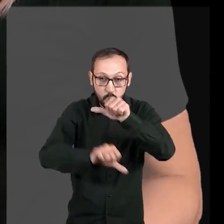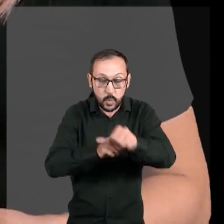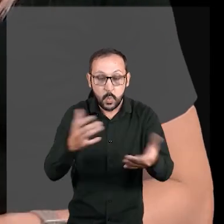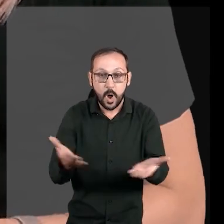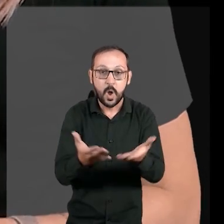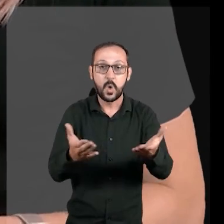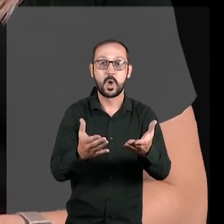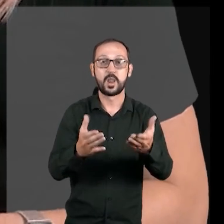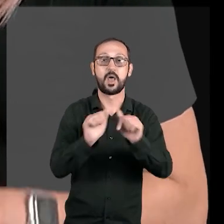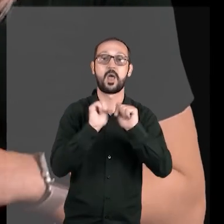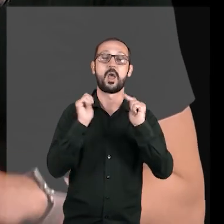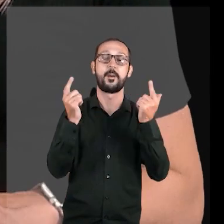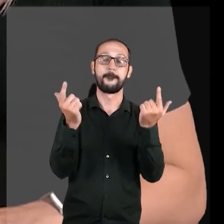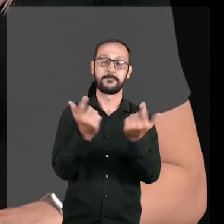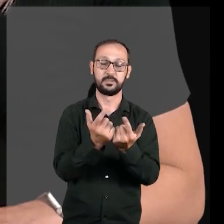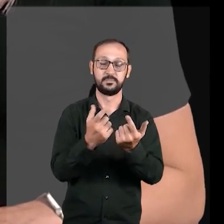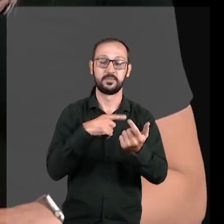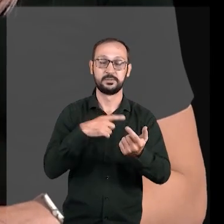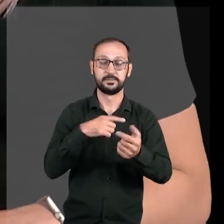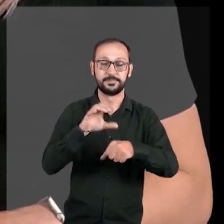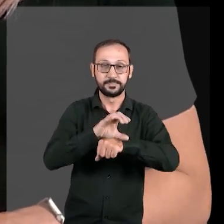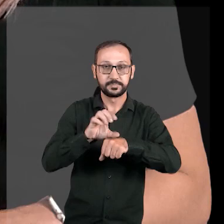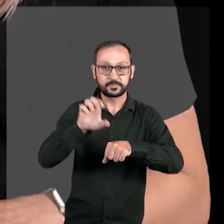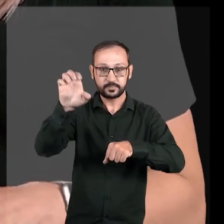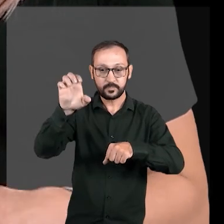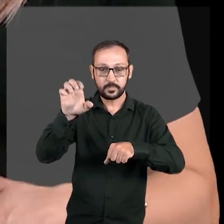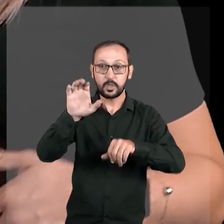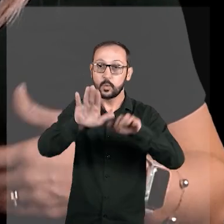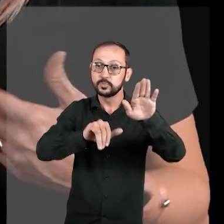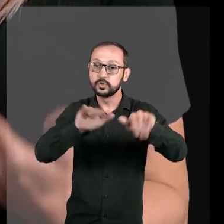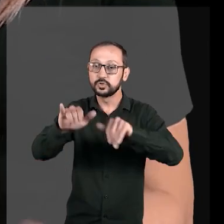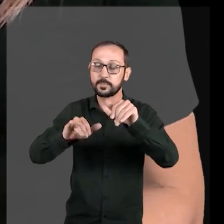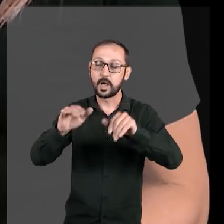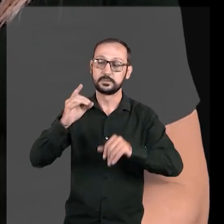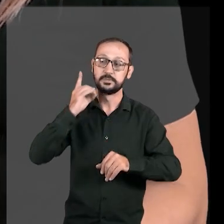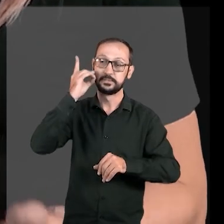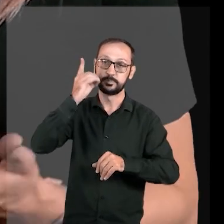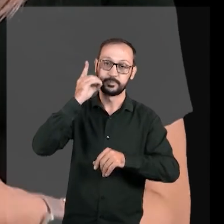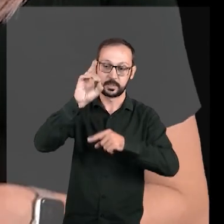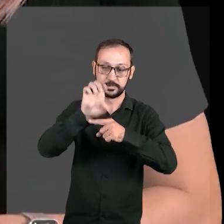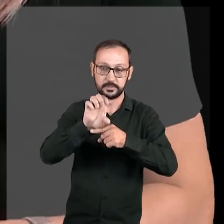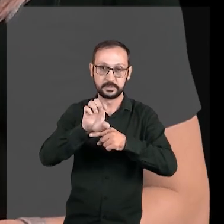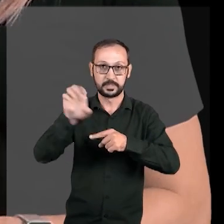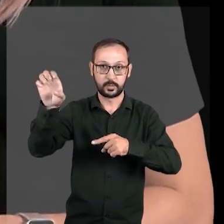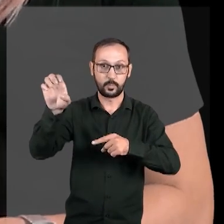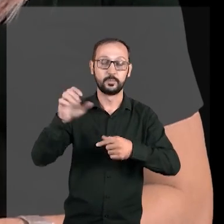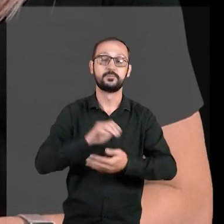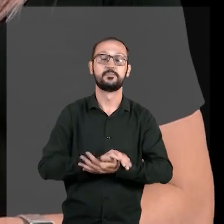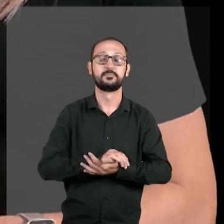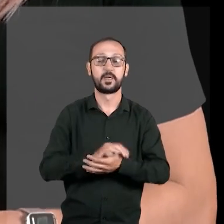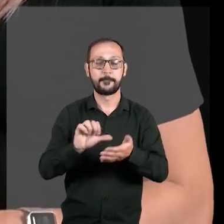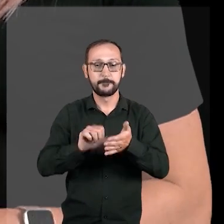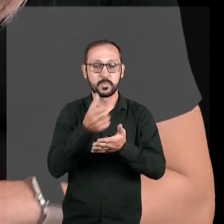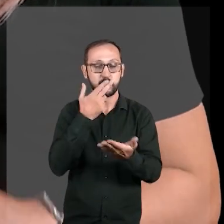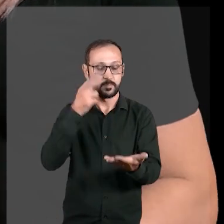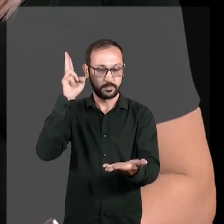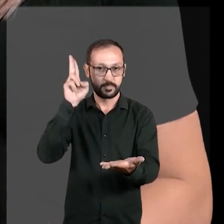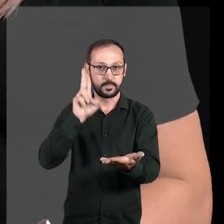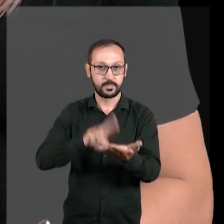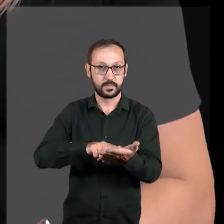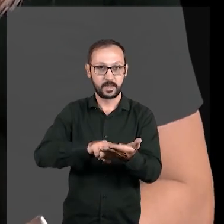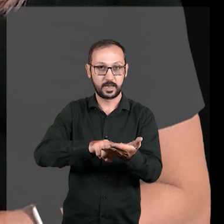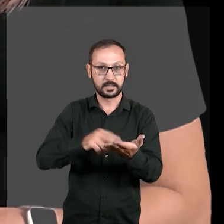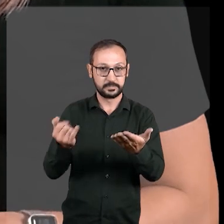Assembleia Legislativa e os deputados constituintes começaram a ser chamados de deputados estaduais. A primeira